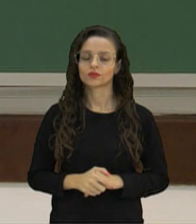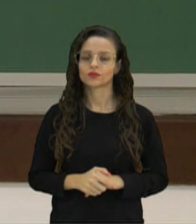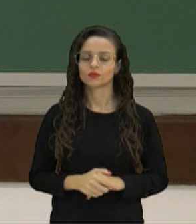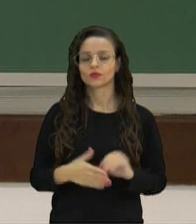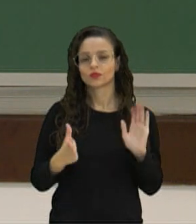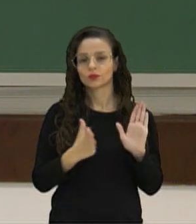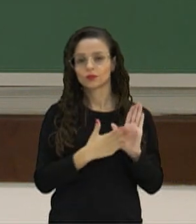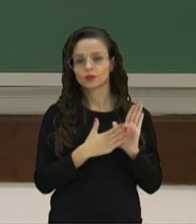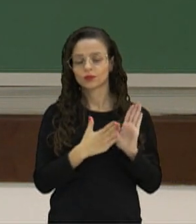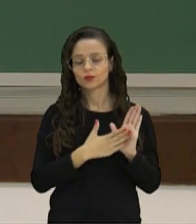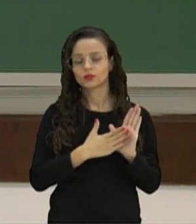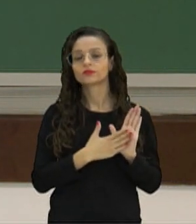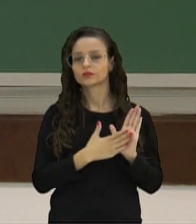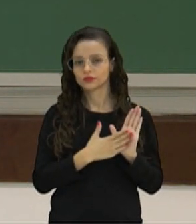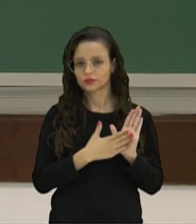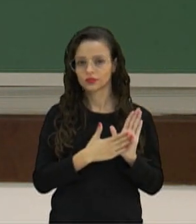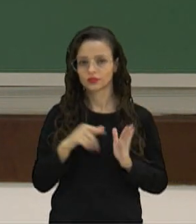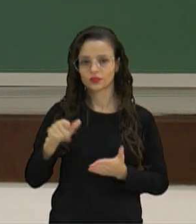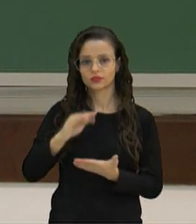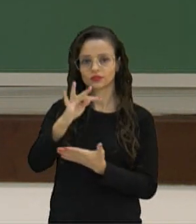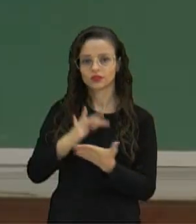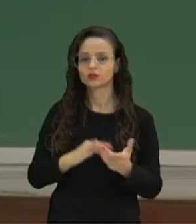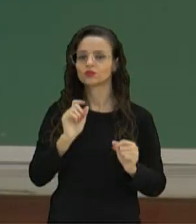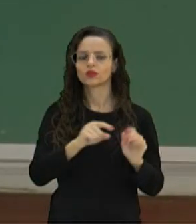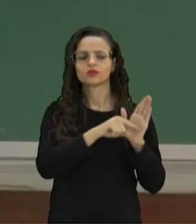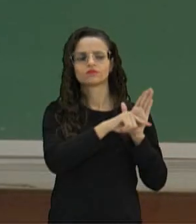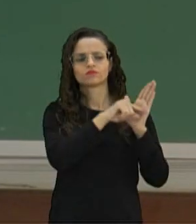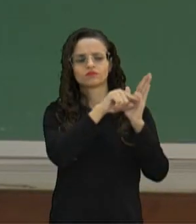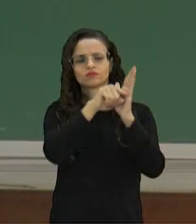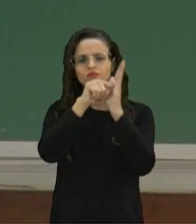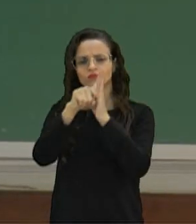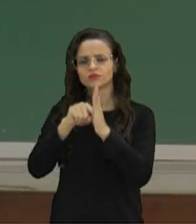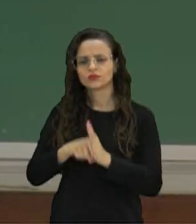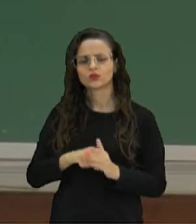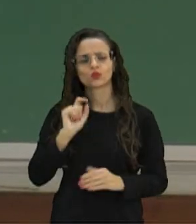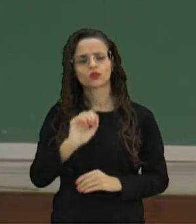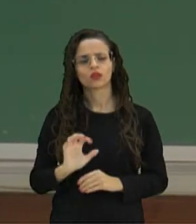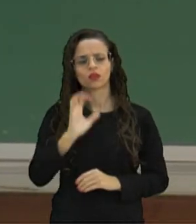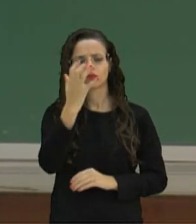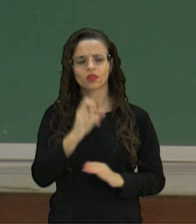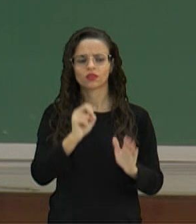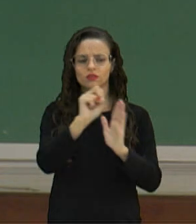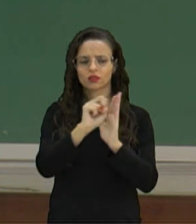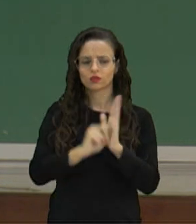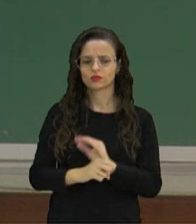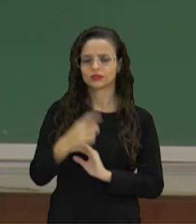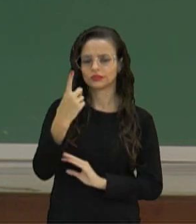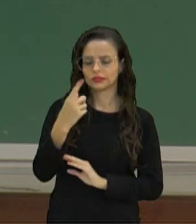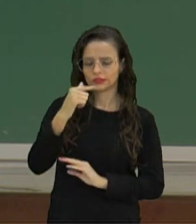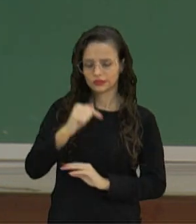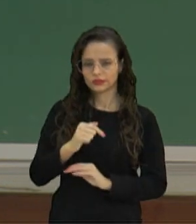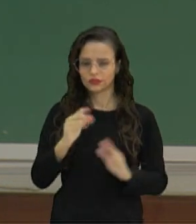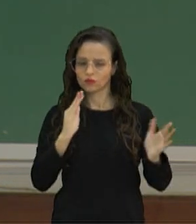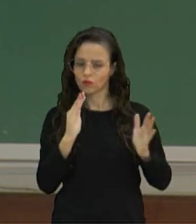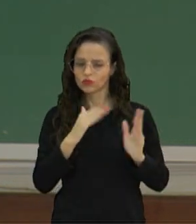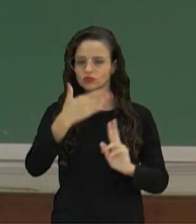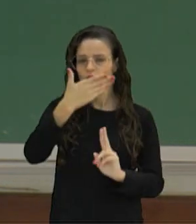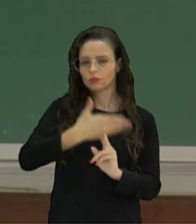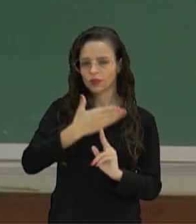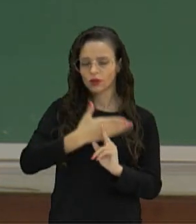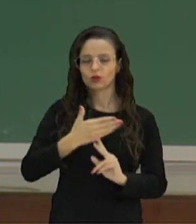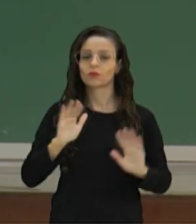proposta desse texto, então, era investigar a tragédia barroca no século XVII. Só